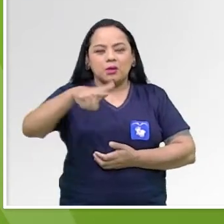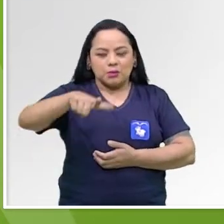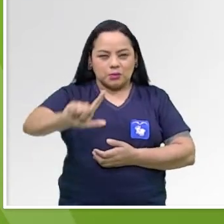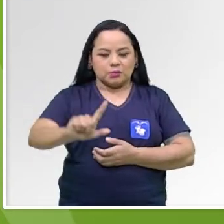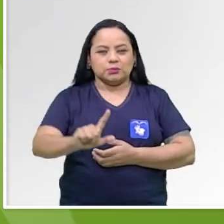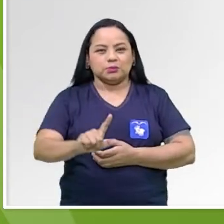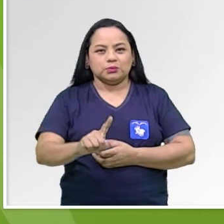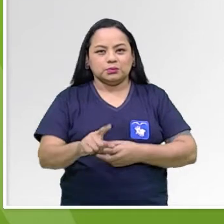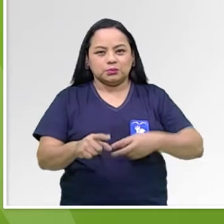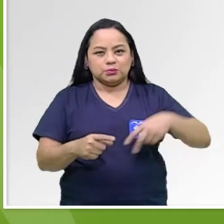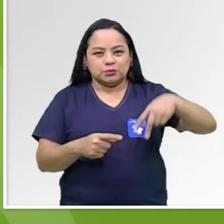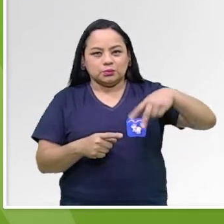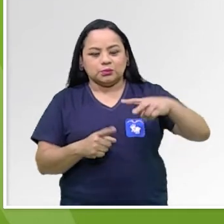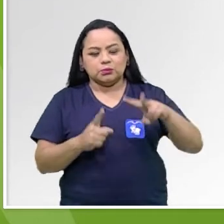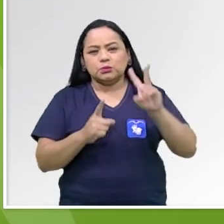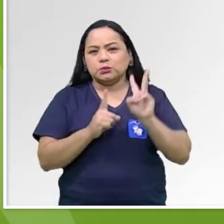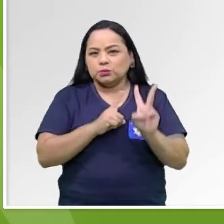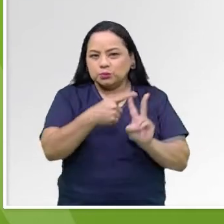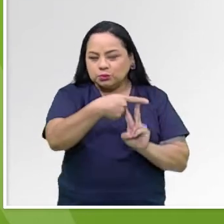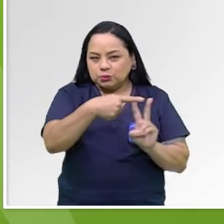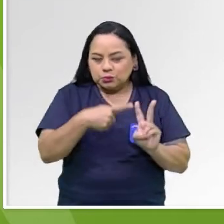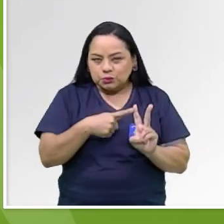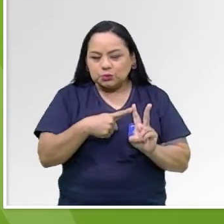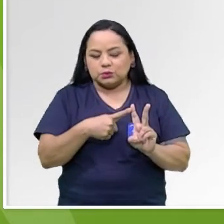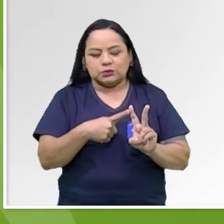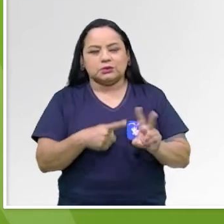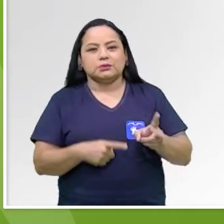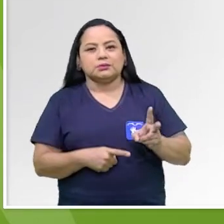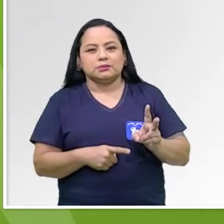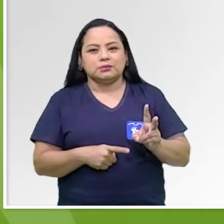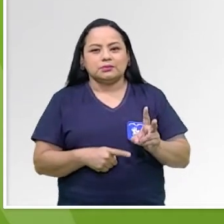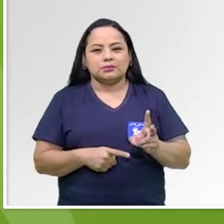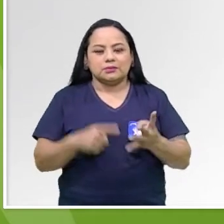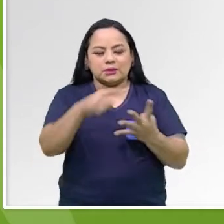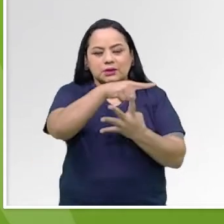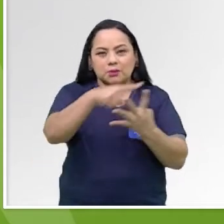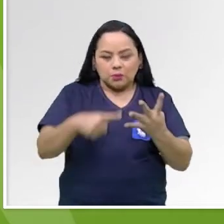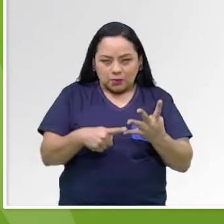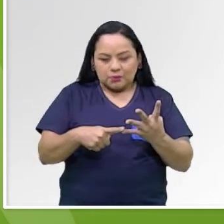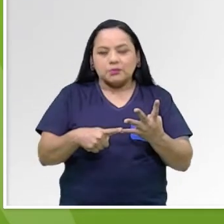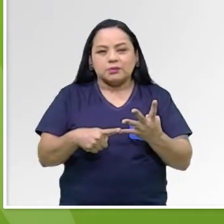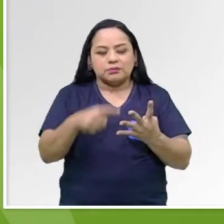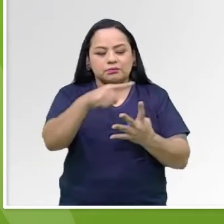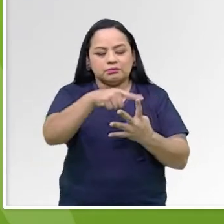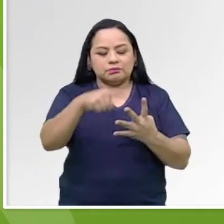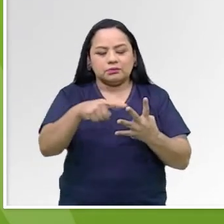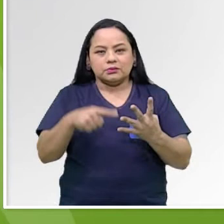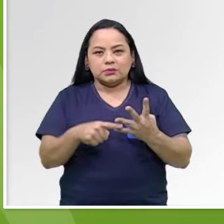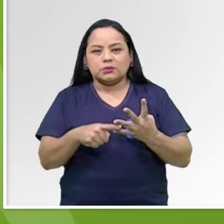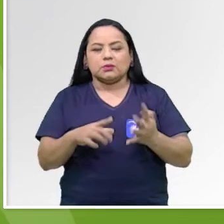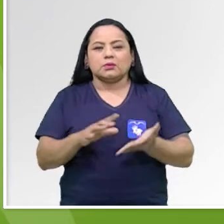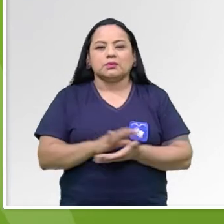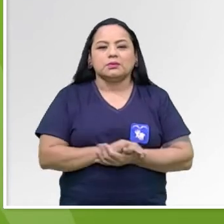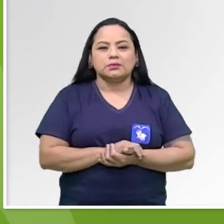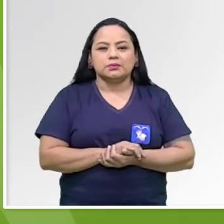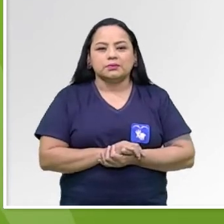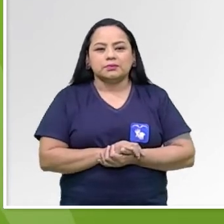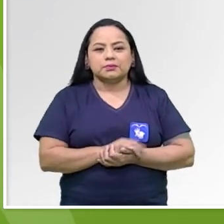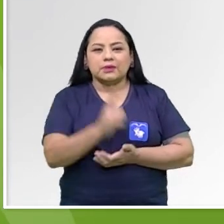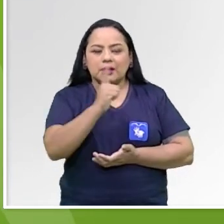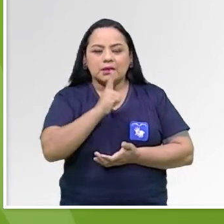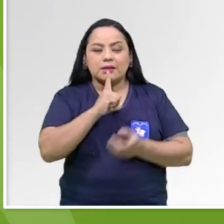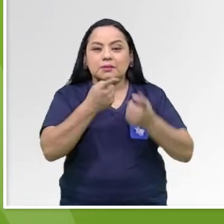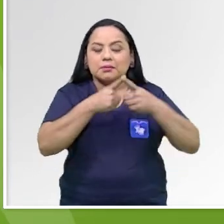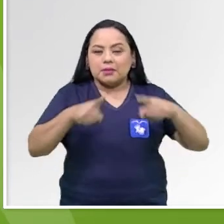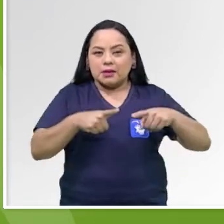ser bípedes, possuem quatro membros, que a gente vai ver na próxima imagem. Então, eles possuem os quatro membros, só